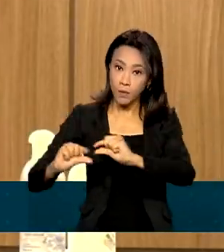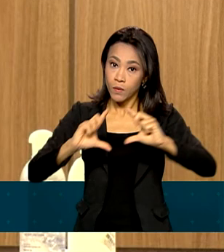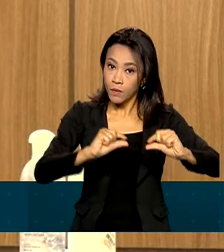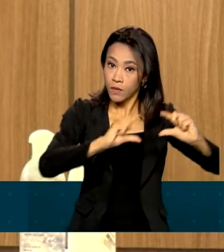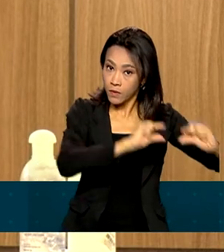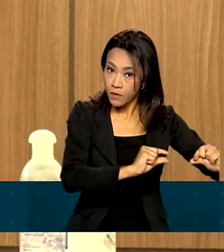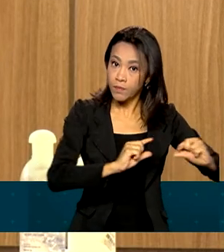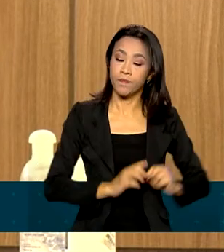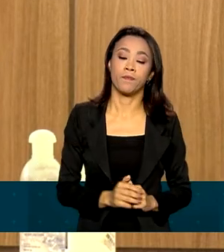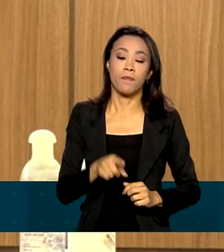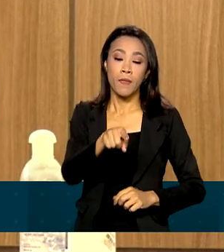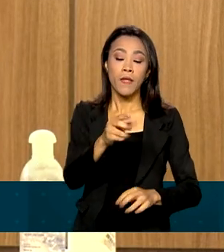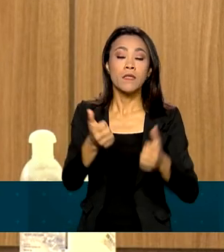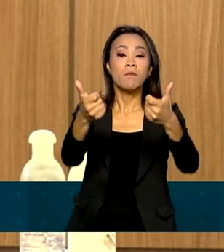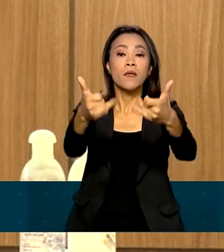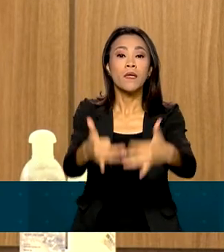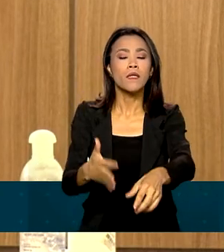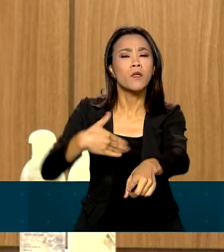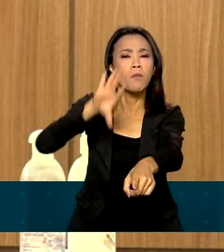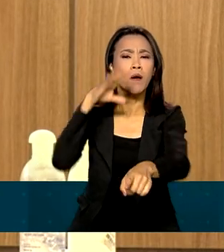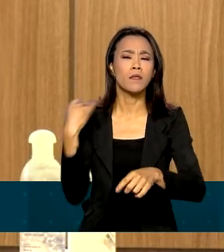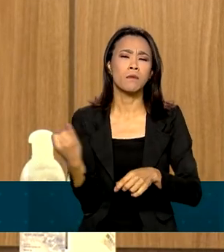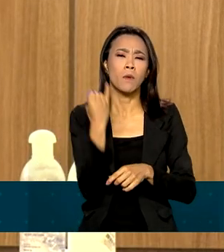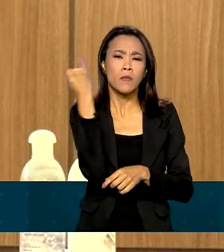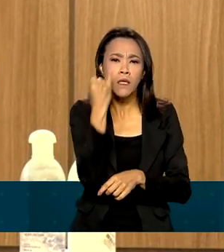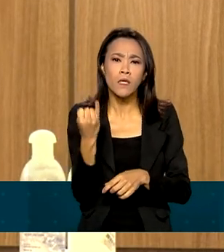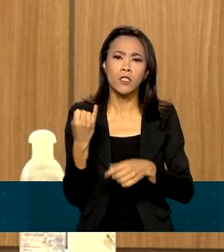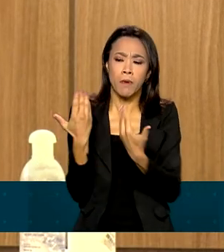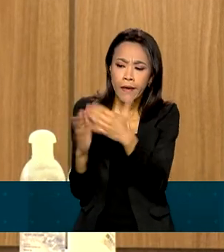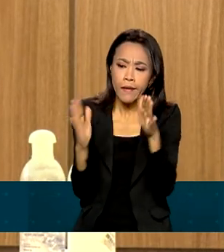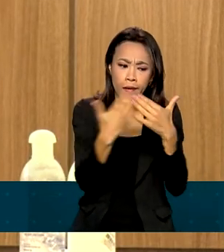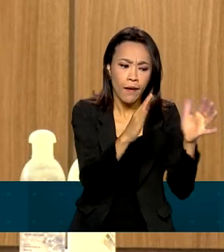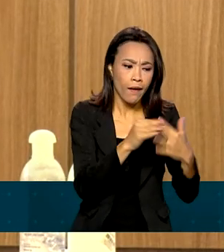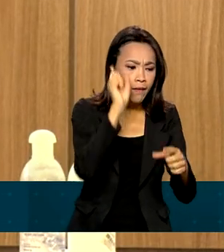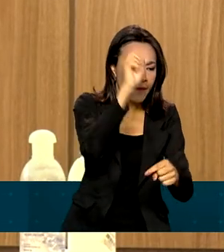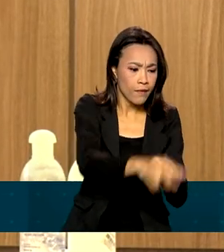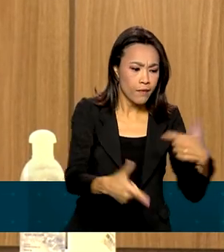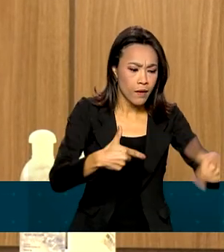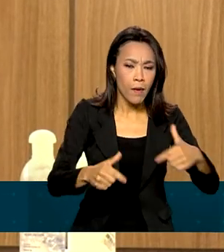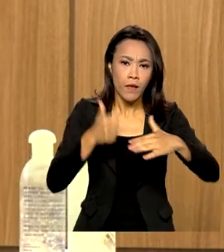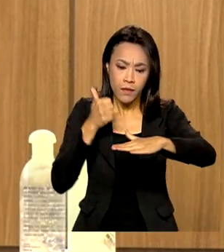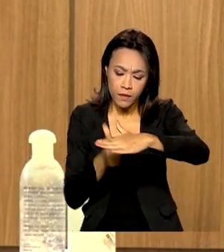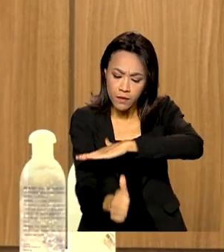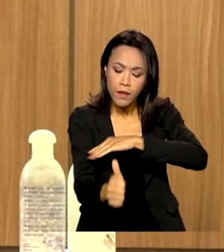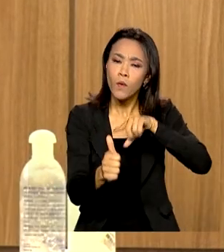para geração de emprego para geração de investimento de longo prazo é ter uma inflação sobre controle